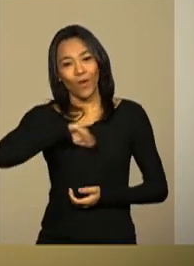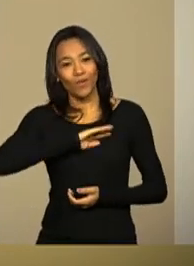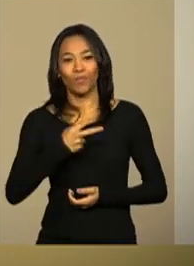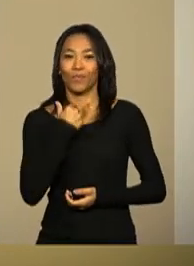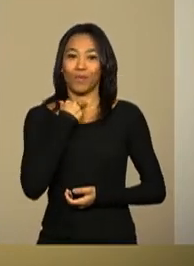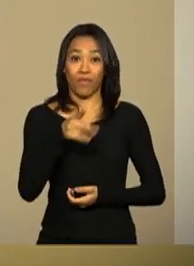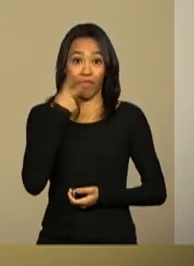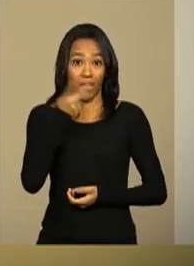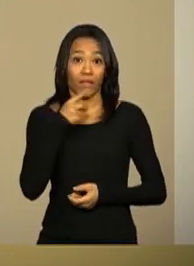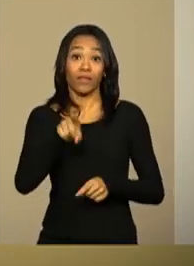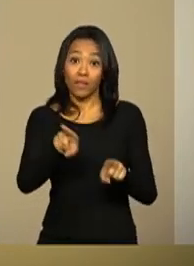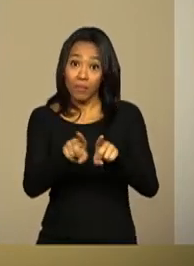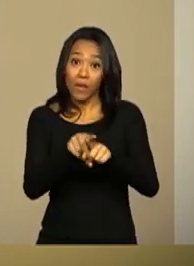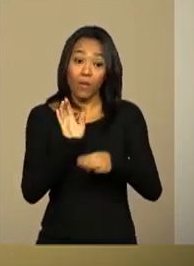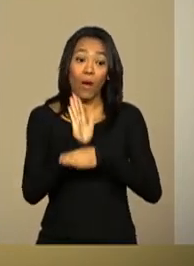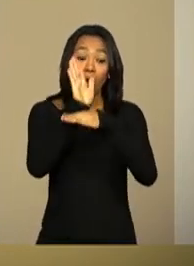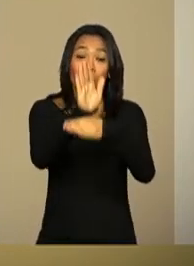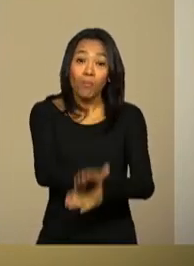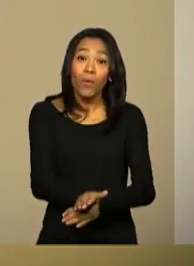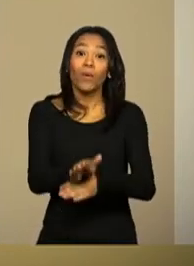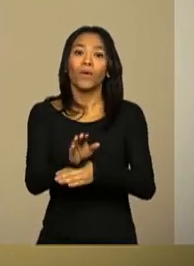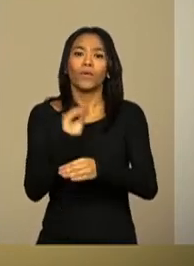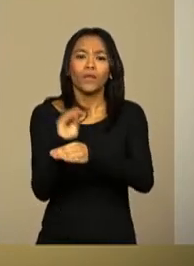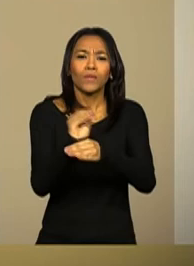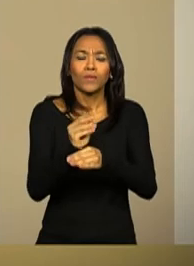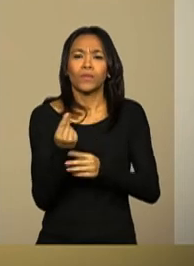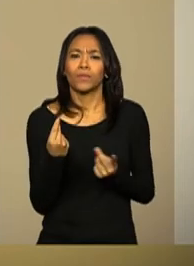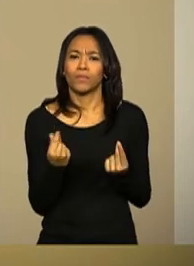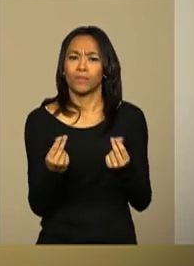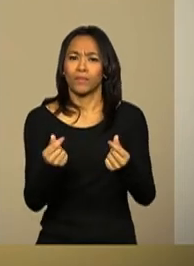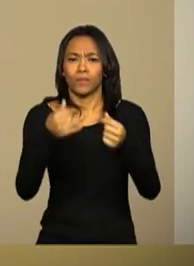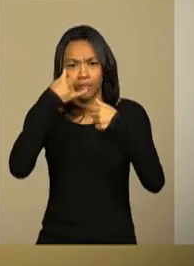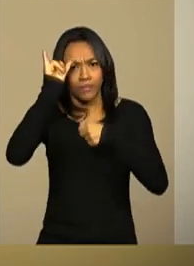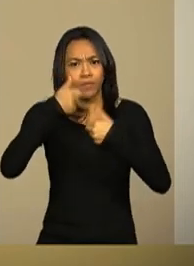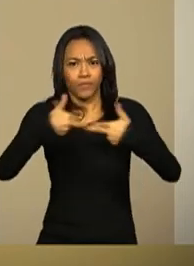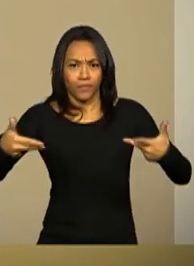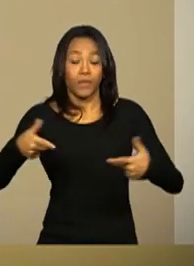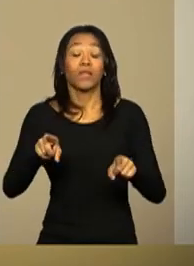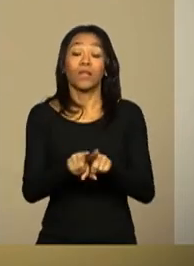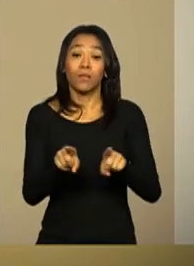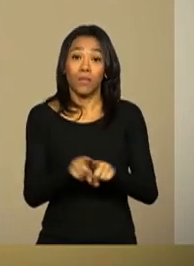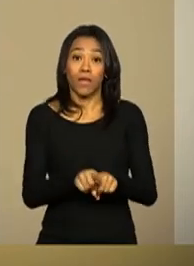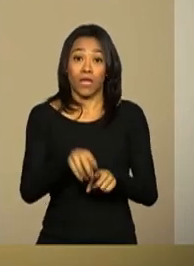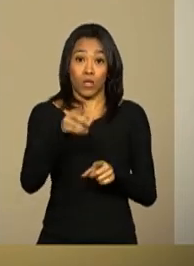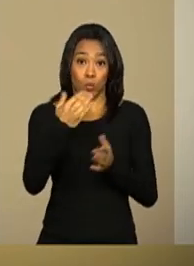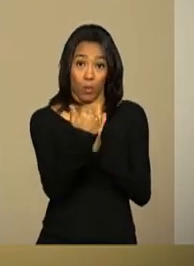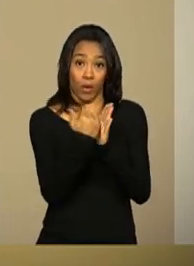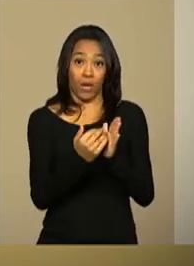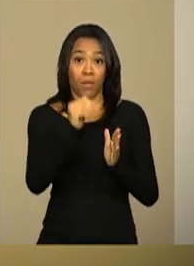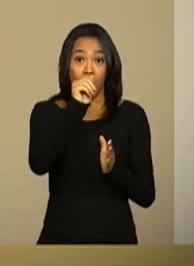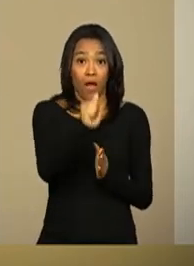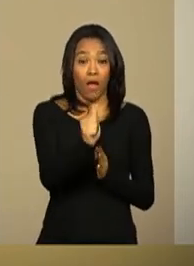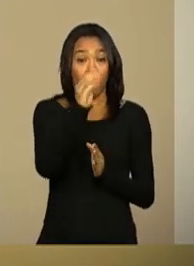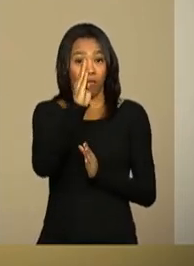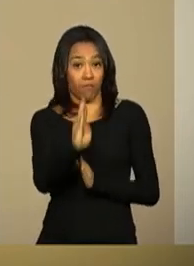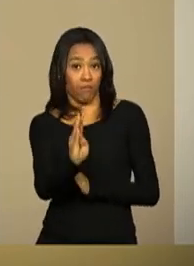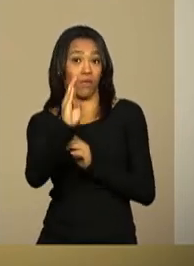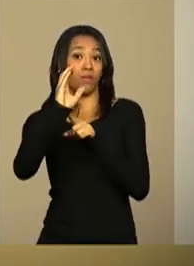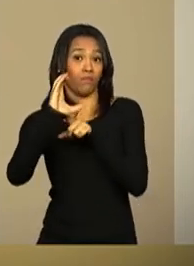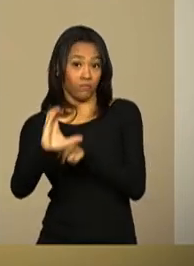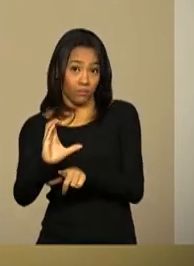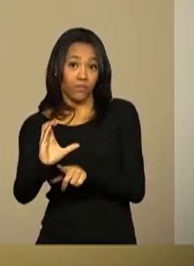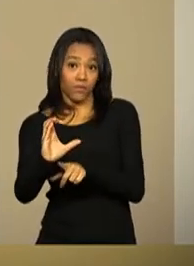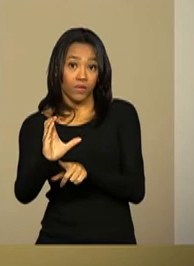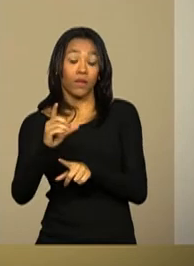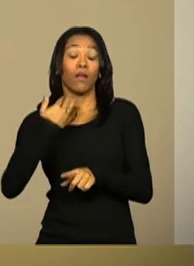podemos deixar de falar no apoio à agricultura sustentável Com certeza Luciano no programa ABC que é Agricultura de